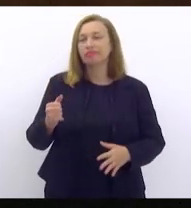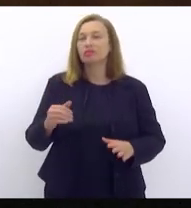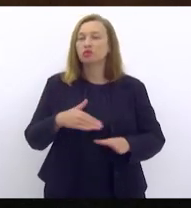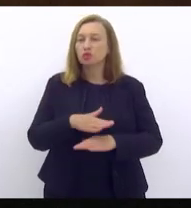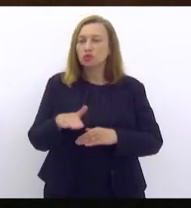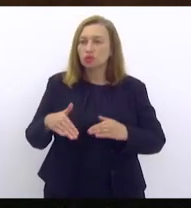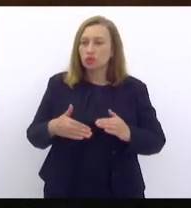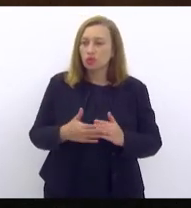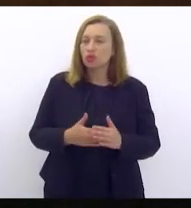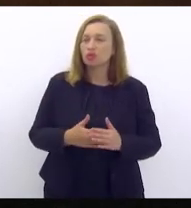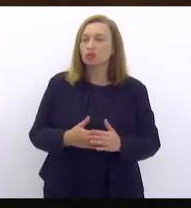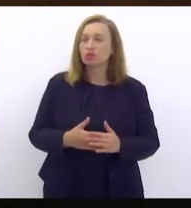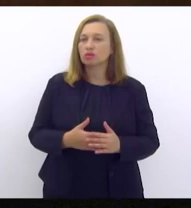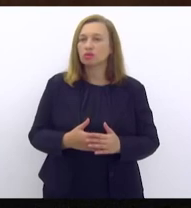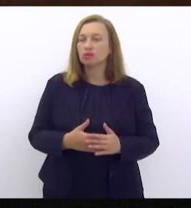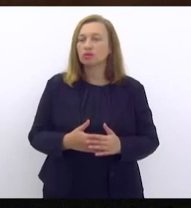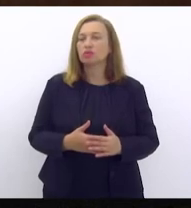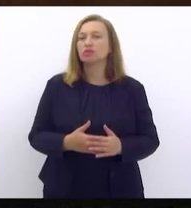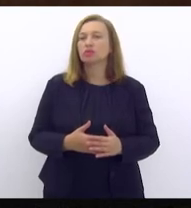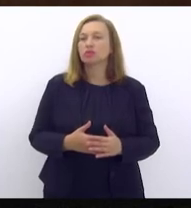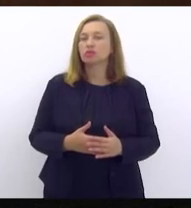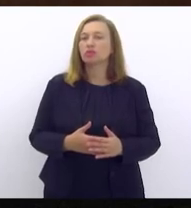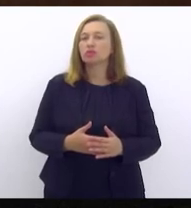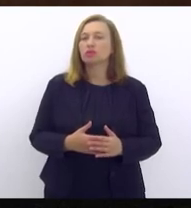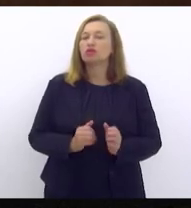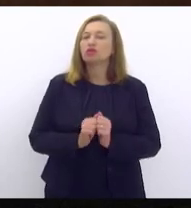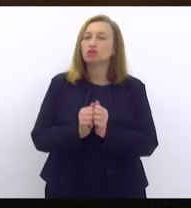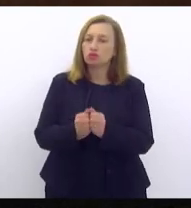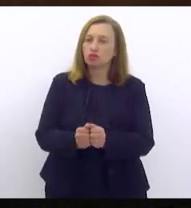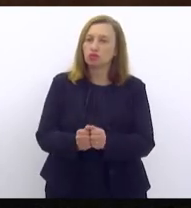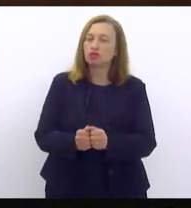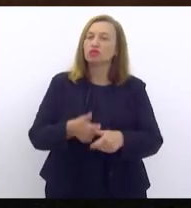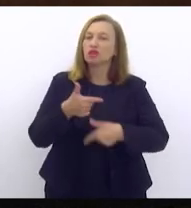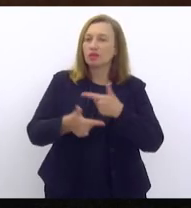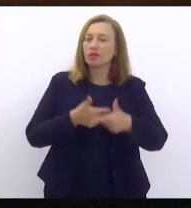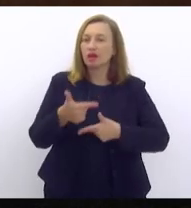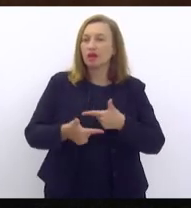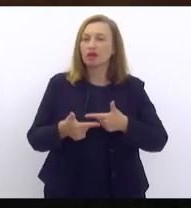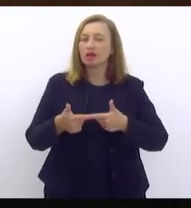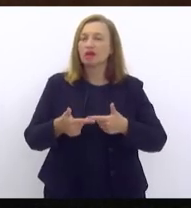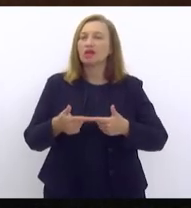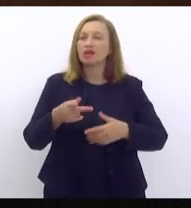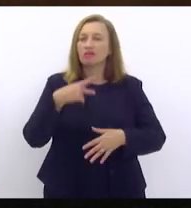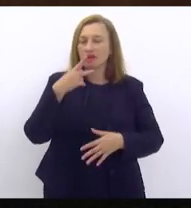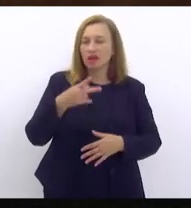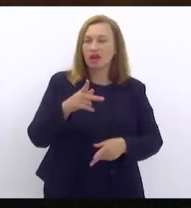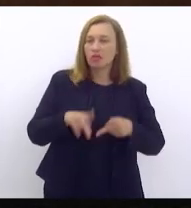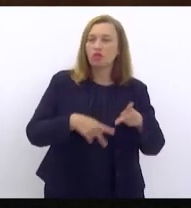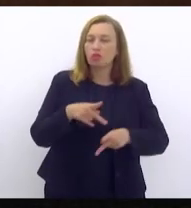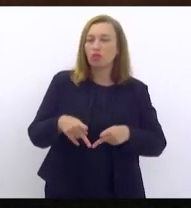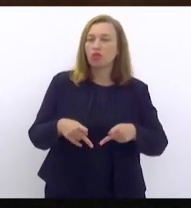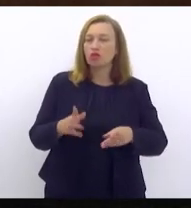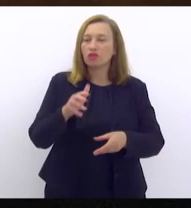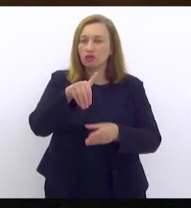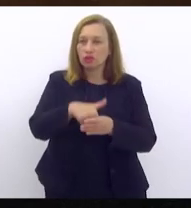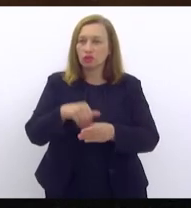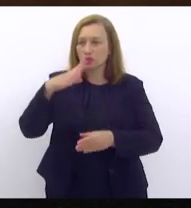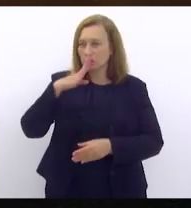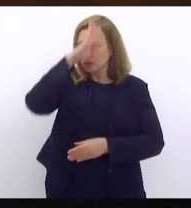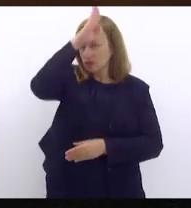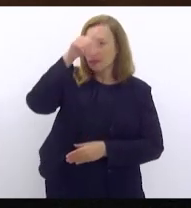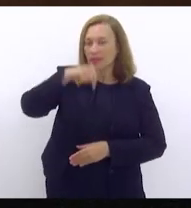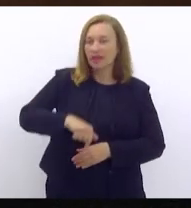unânime, nós vamos exercer essa função e afirmar para a população que votou no Bolsonaro que aqui na